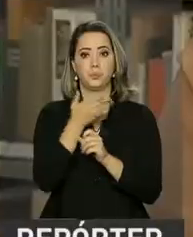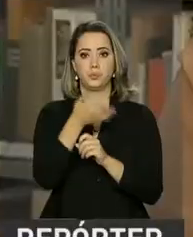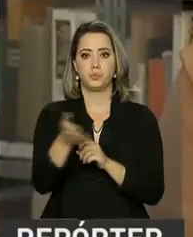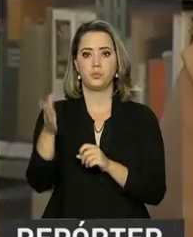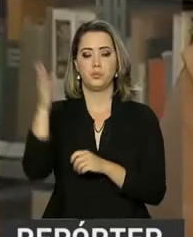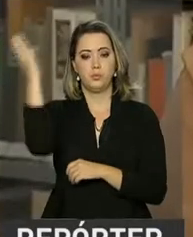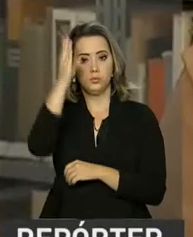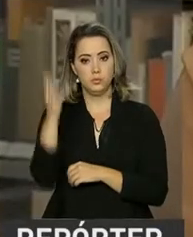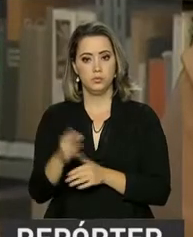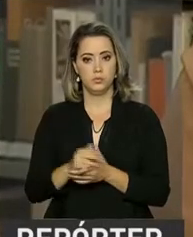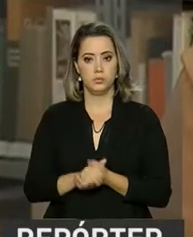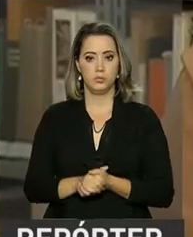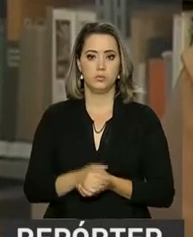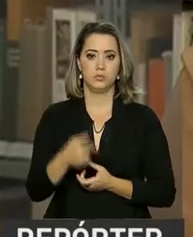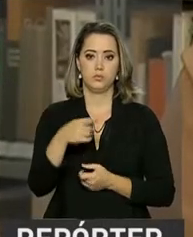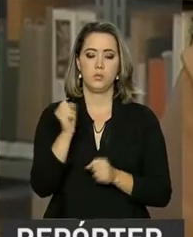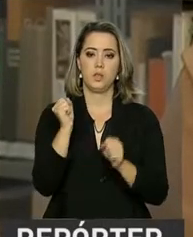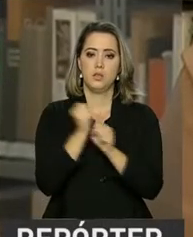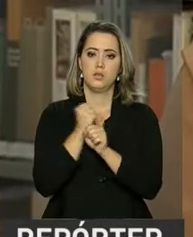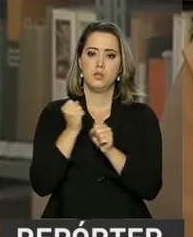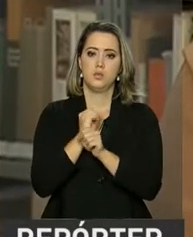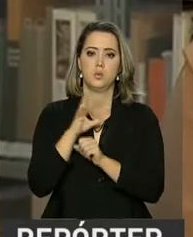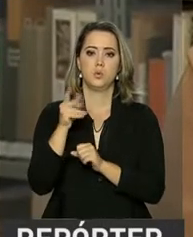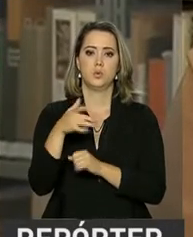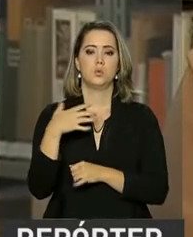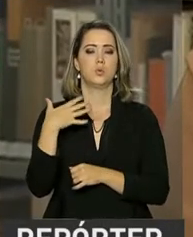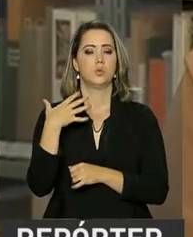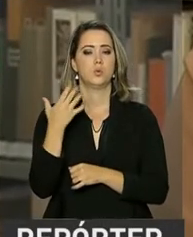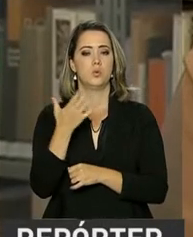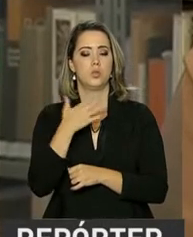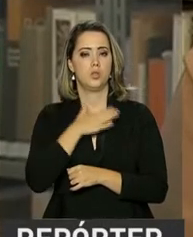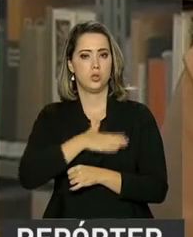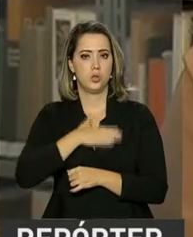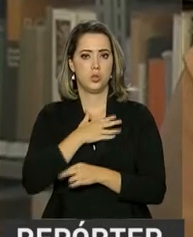brasileira. As obras do Oscar é tudo aquilo que a gente queria que o Brasil fosse.